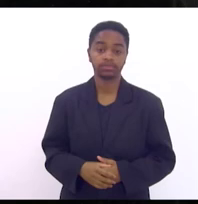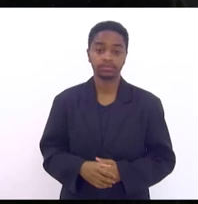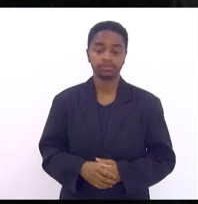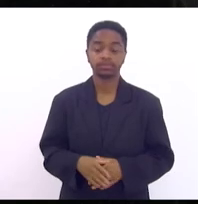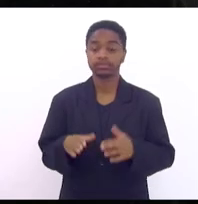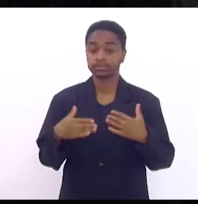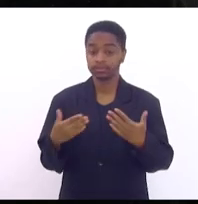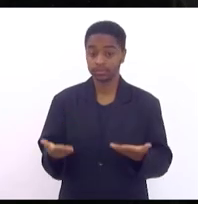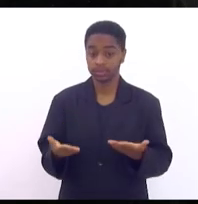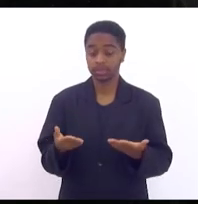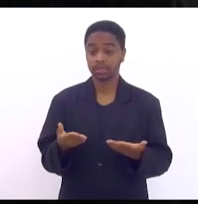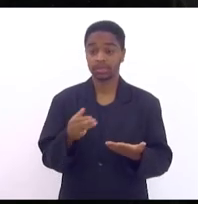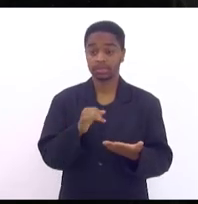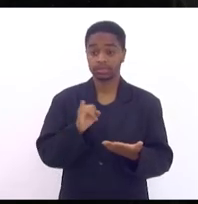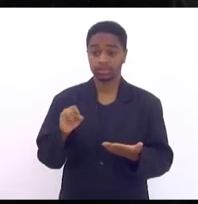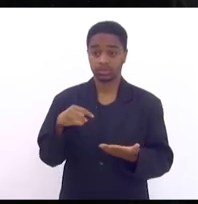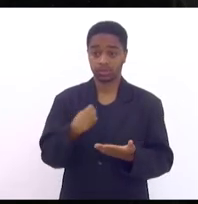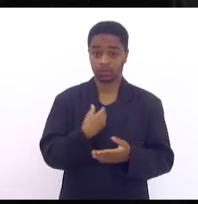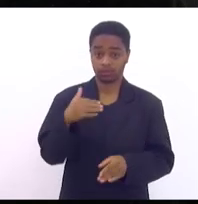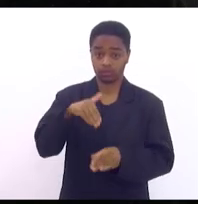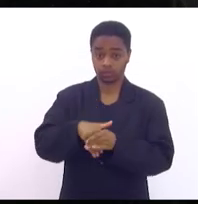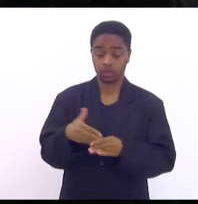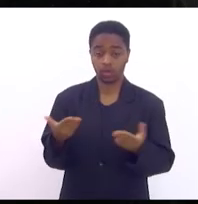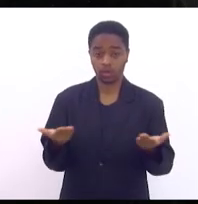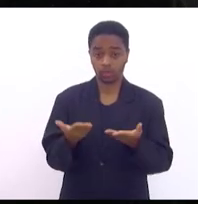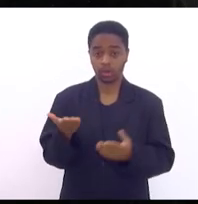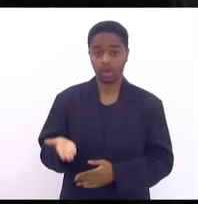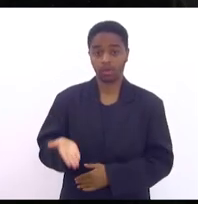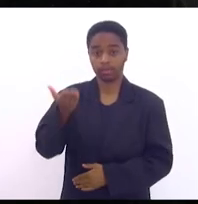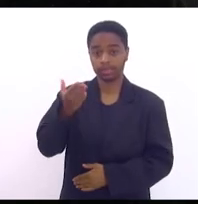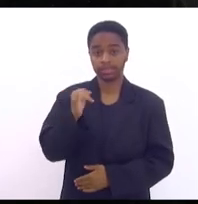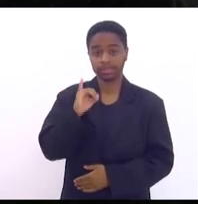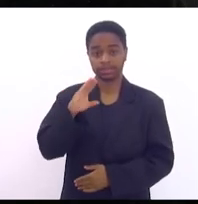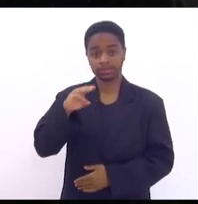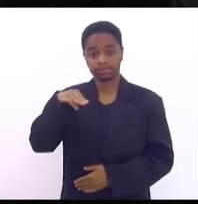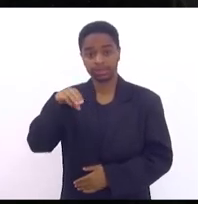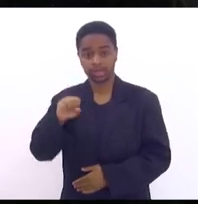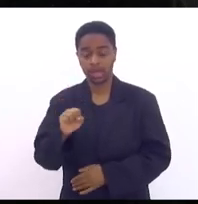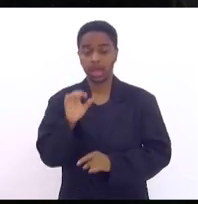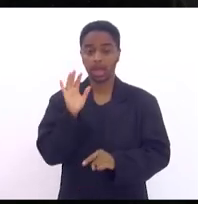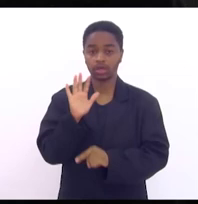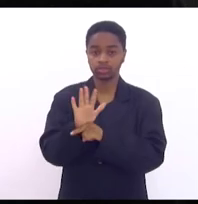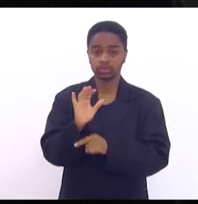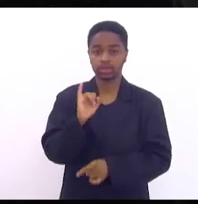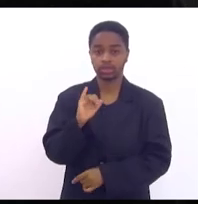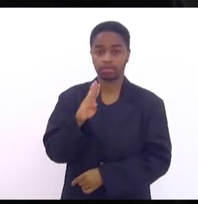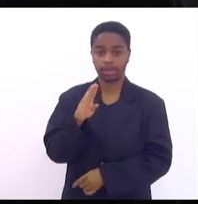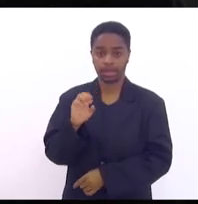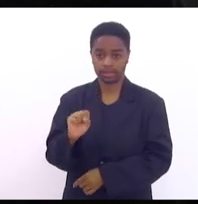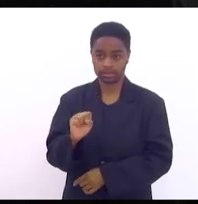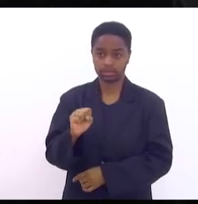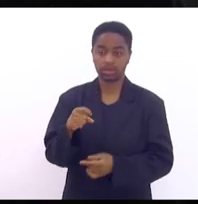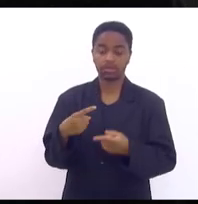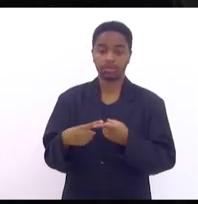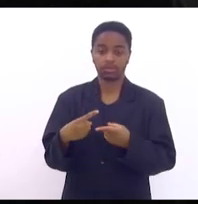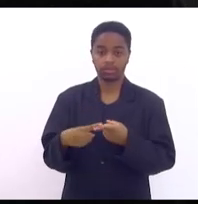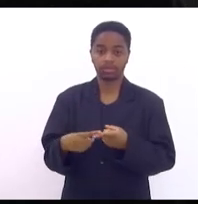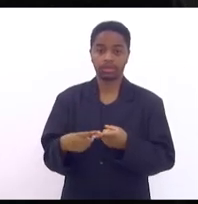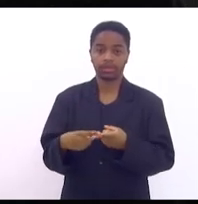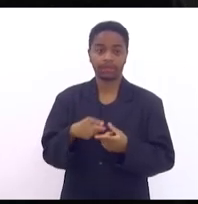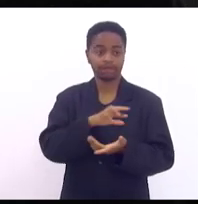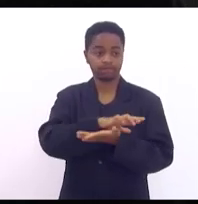seja porque votamos hoje o aumento do ICMS para contribuir futuramente com o IBS, que é a justificativa de